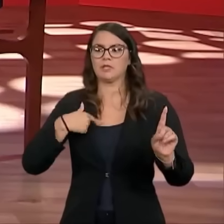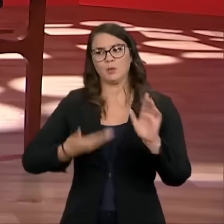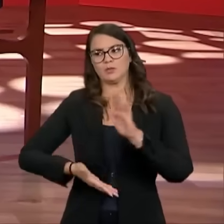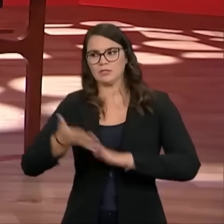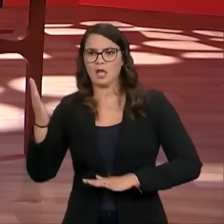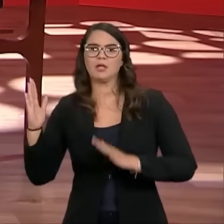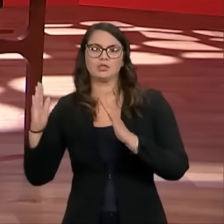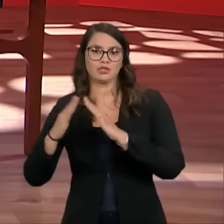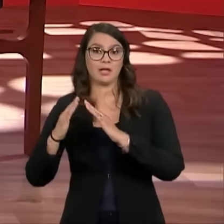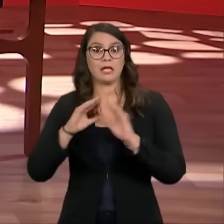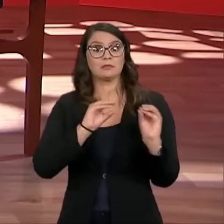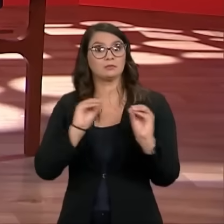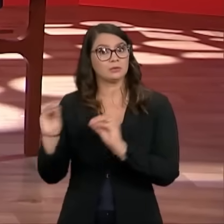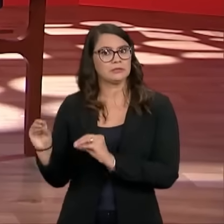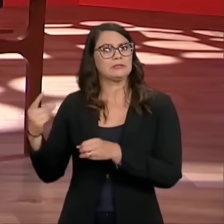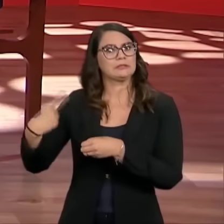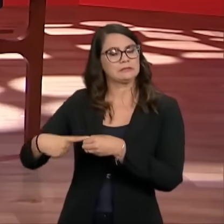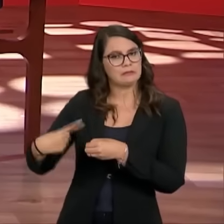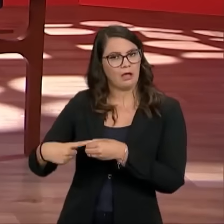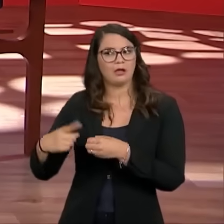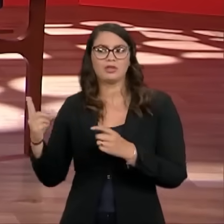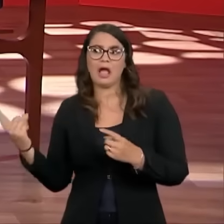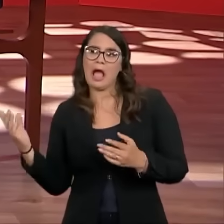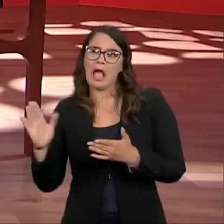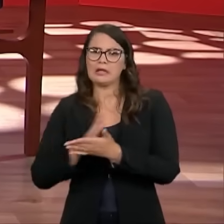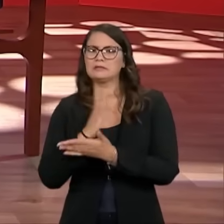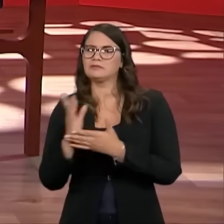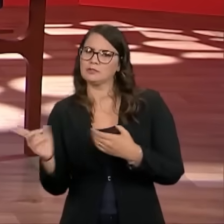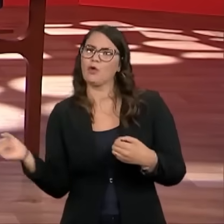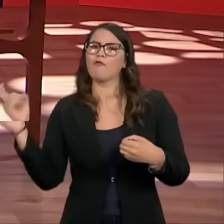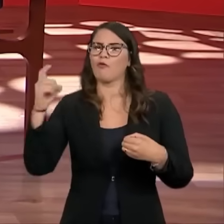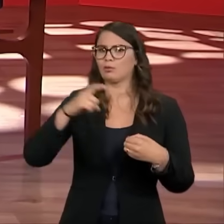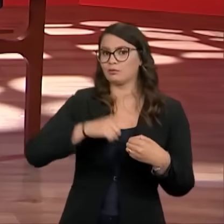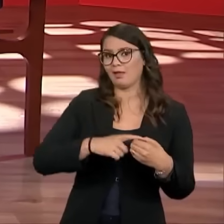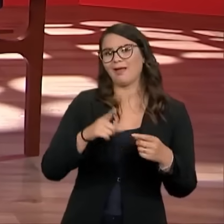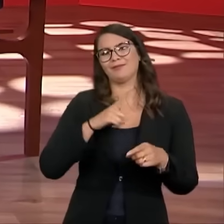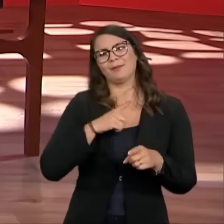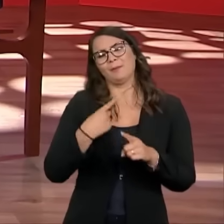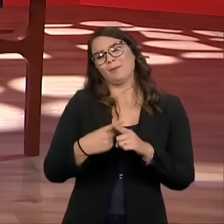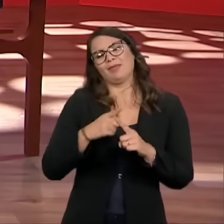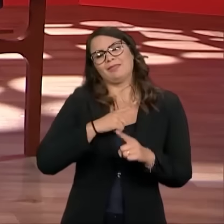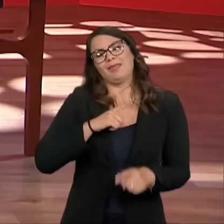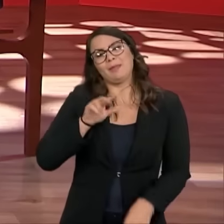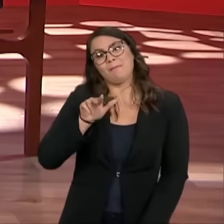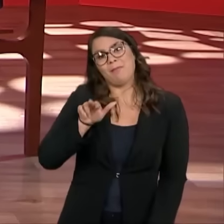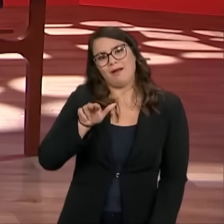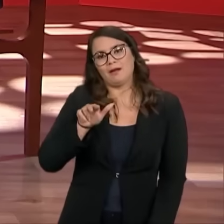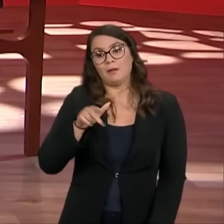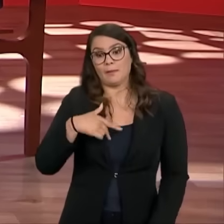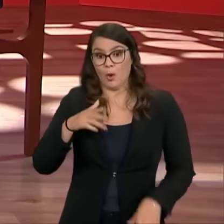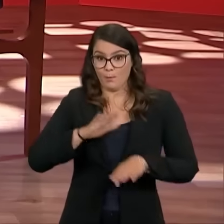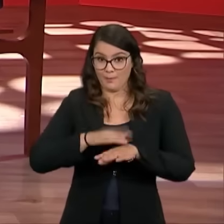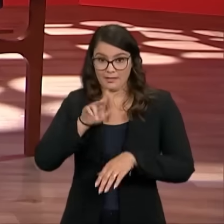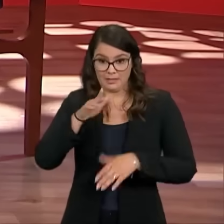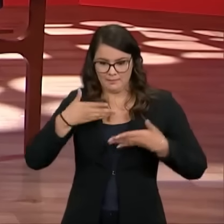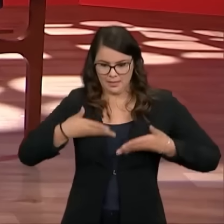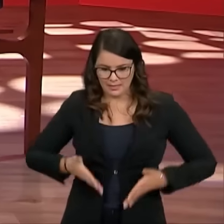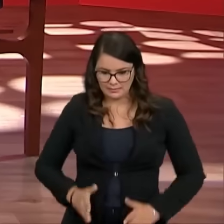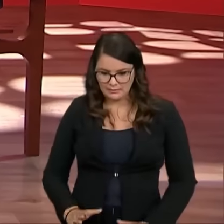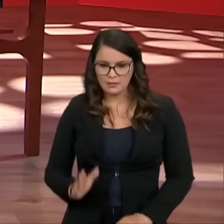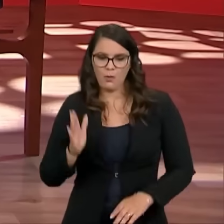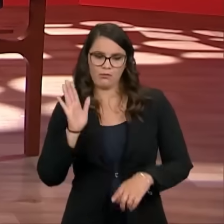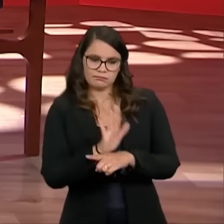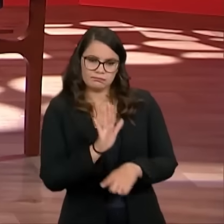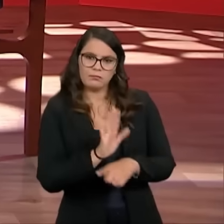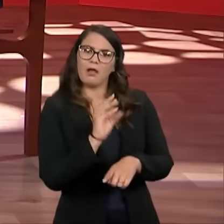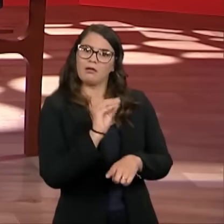fui pr pra outras cidades né eu voltava às vezes porque aí tinha as minhas irmãs que quando nasceram eu ajudei a criar então eu tinha